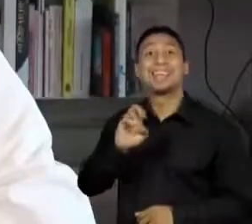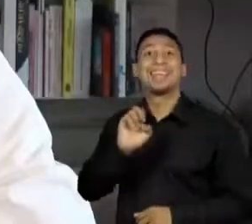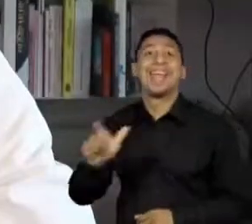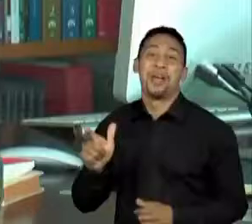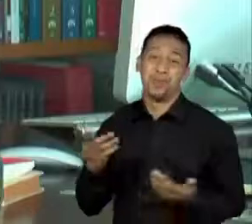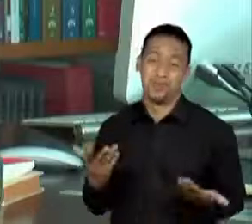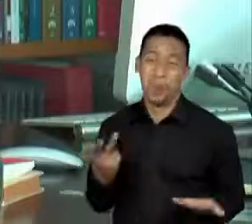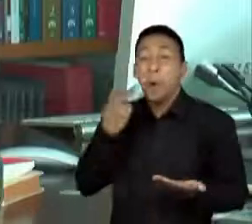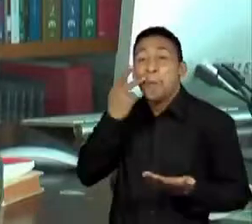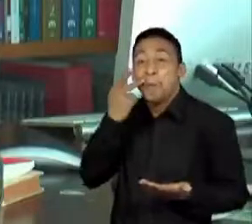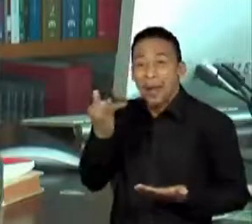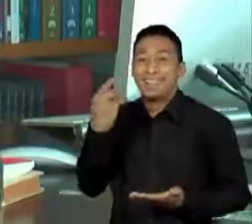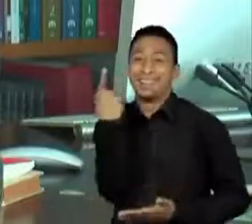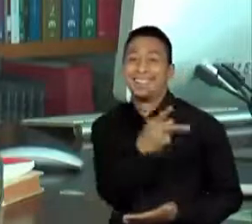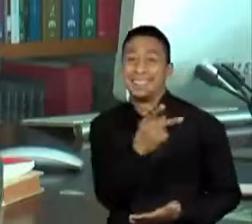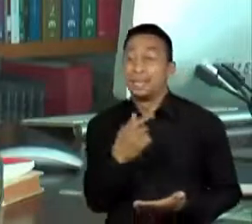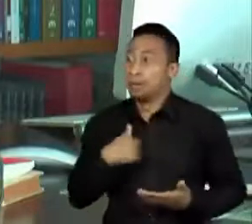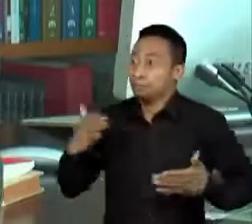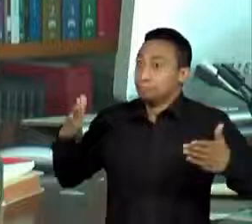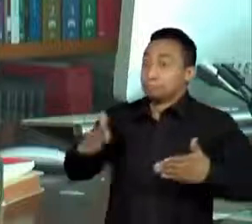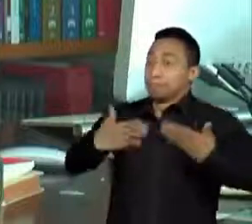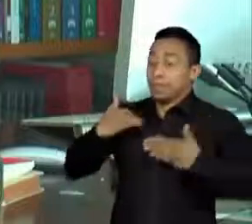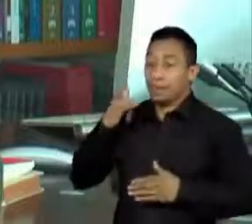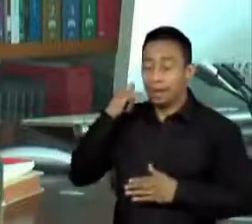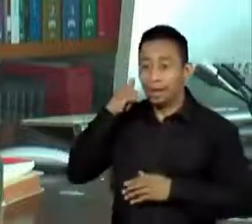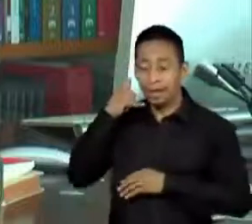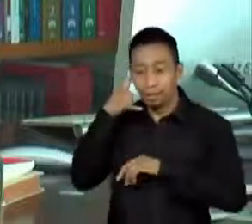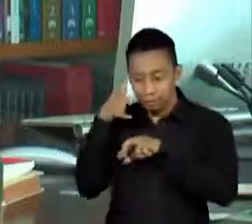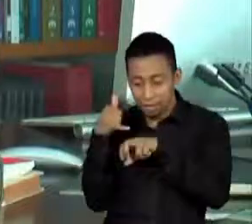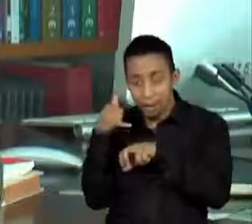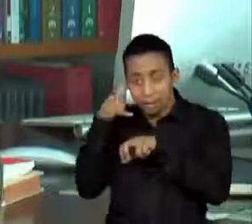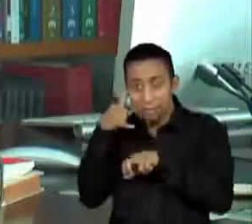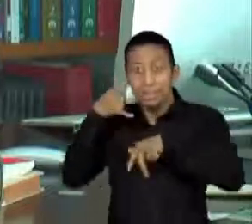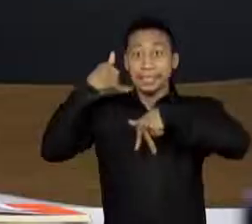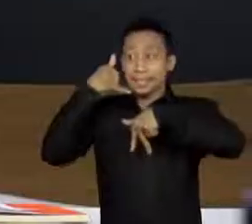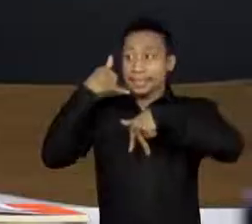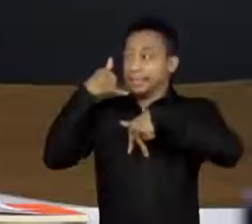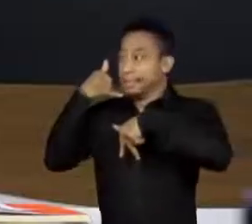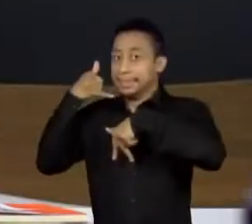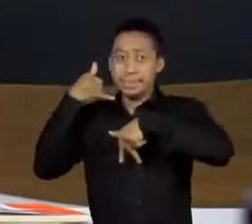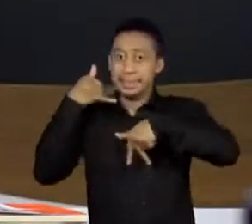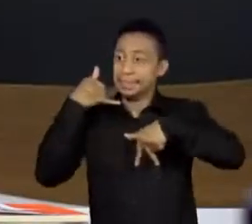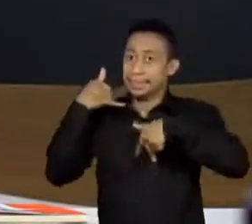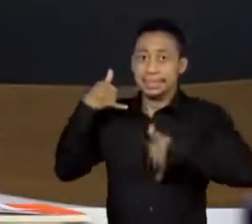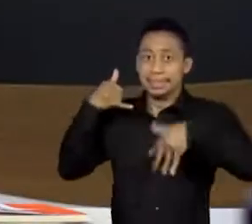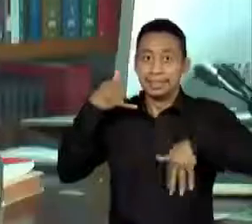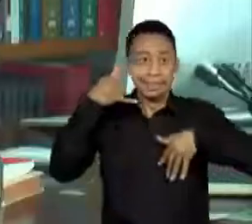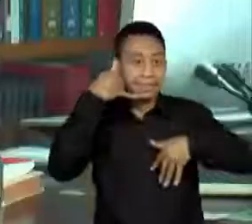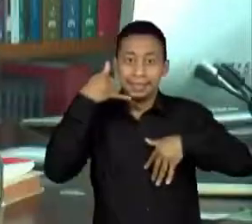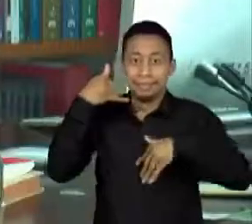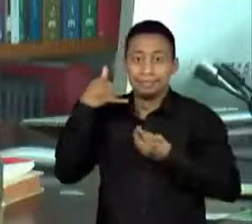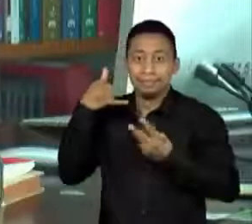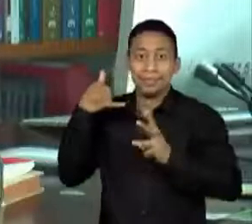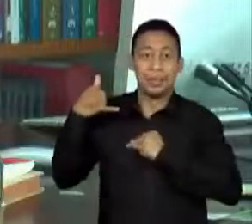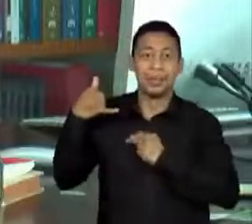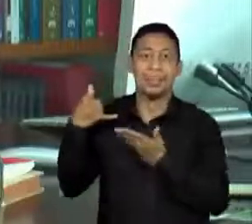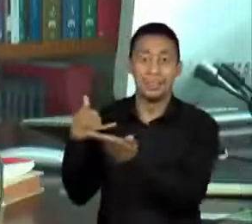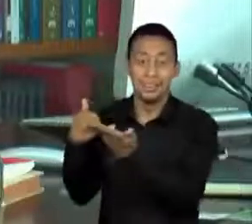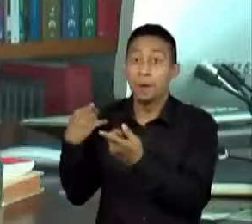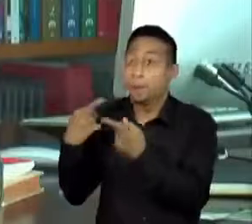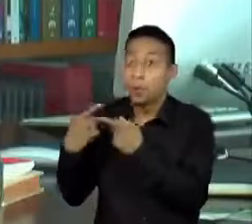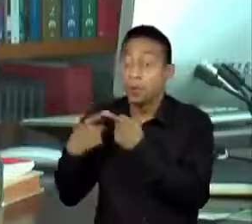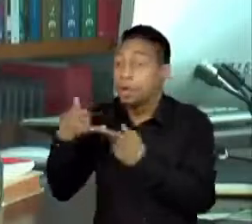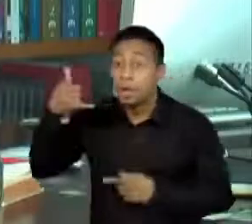aquele susto assim né eu mesmo eu não ficava de pé não levantava e ficava de pé assim tão legal falar com ele porque porque